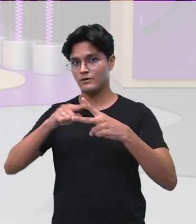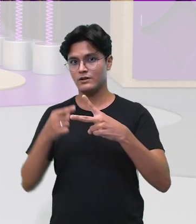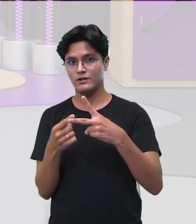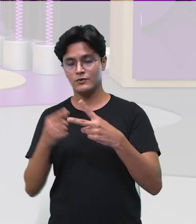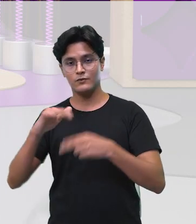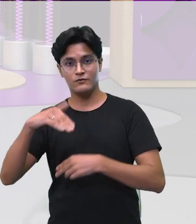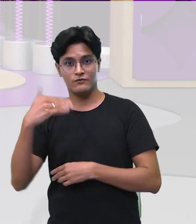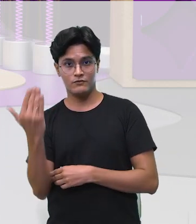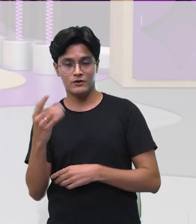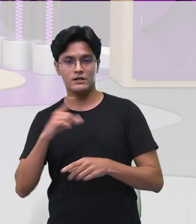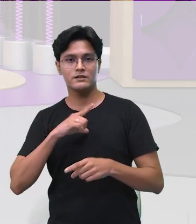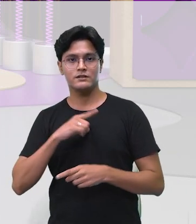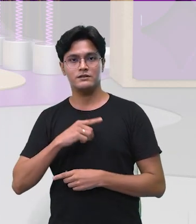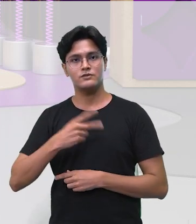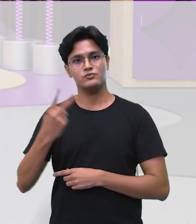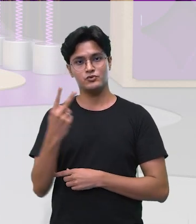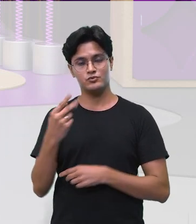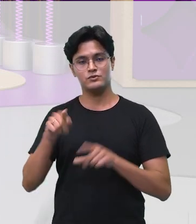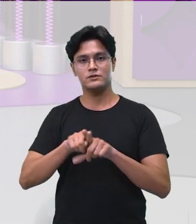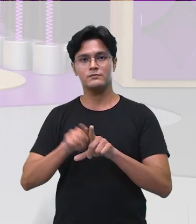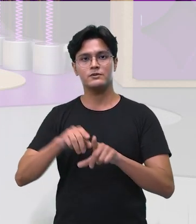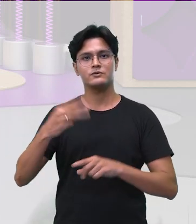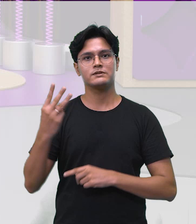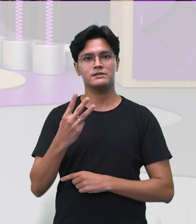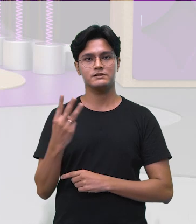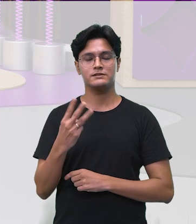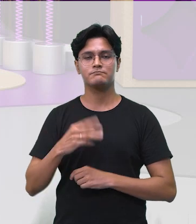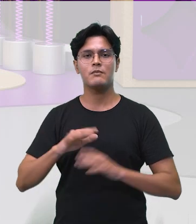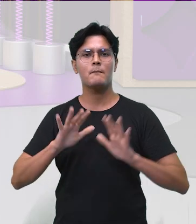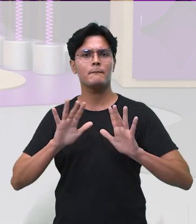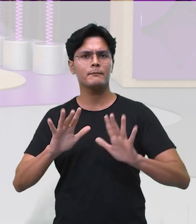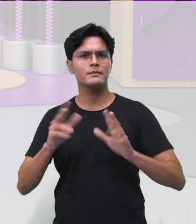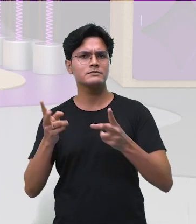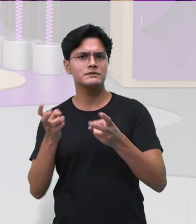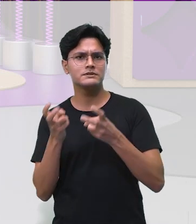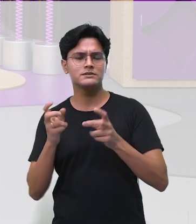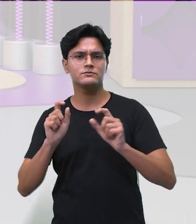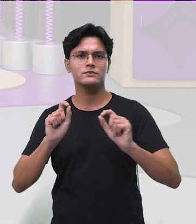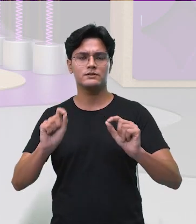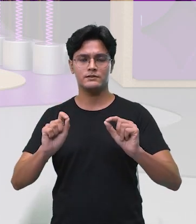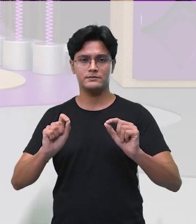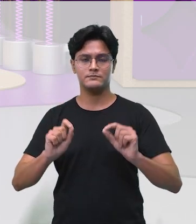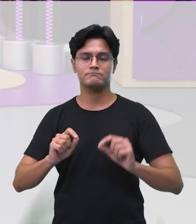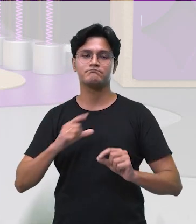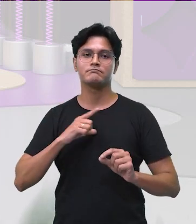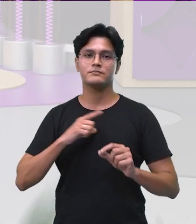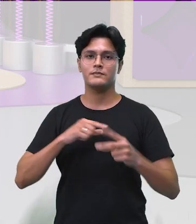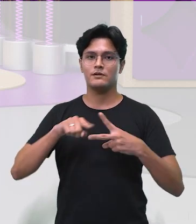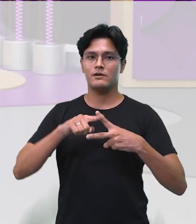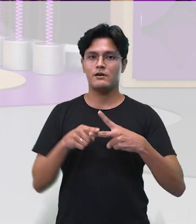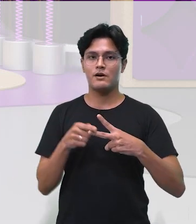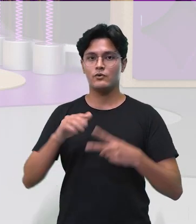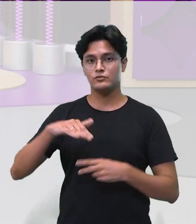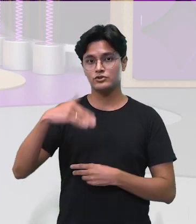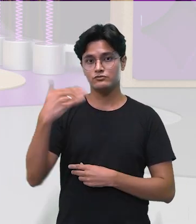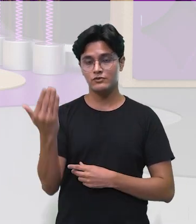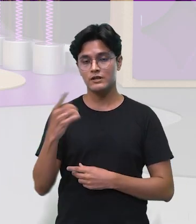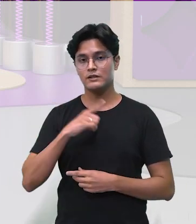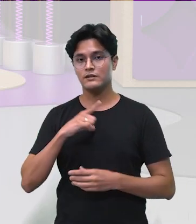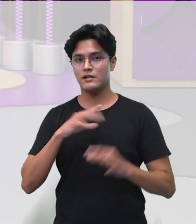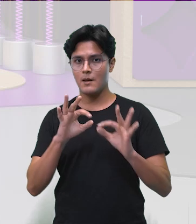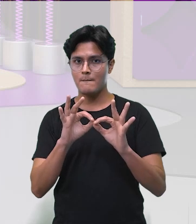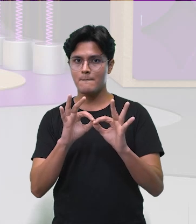tá? O segundo e tem o terceiro lá. Mas observa o seguinte, os ângulos externos são